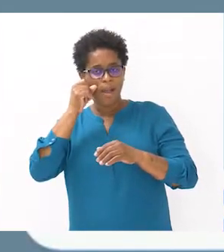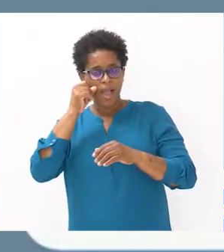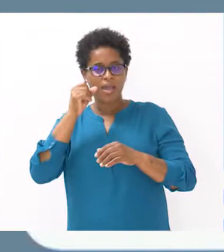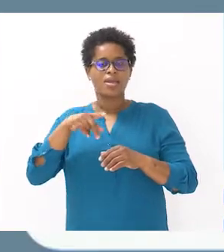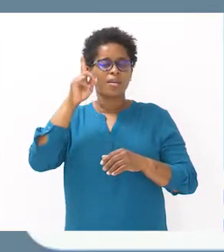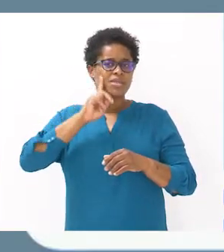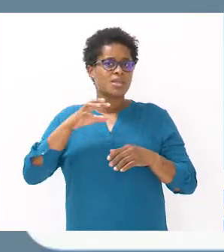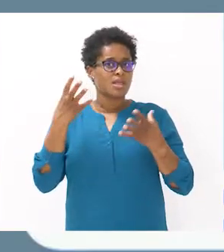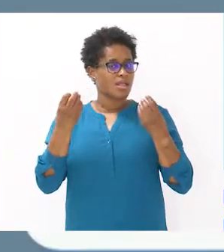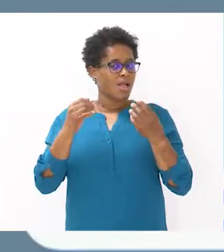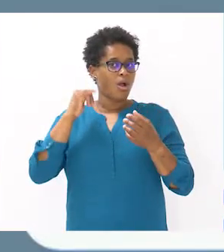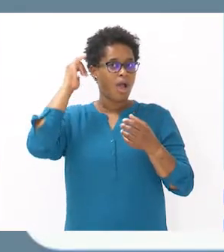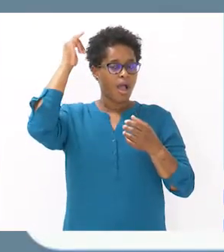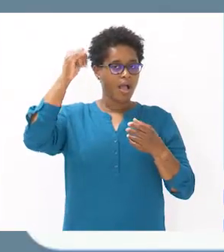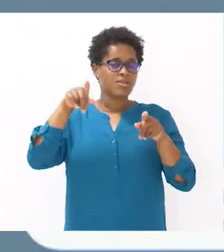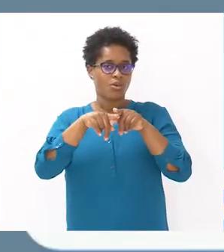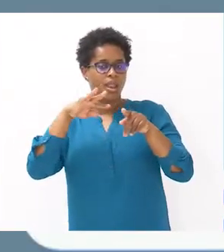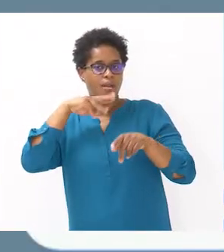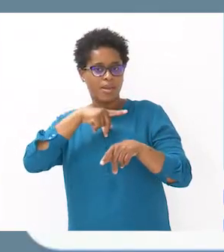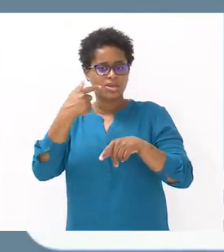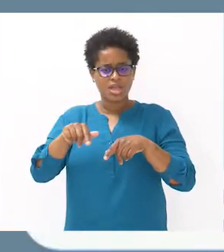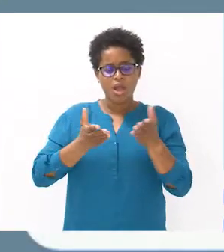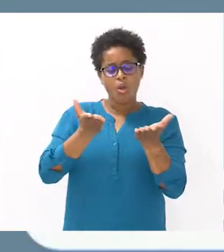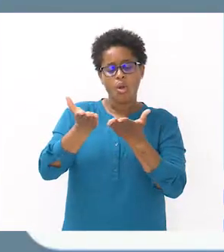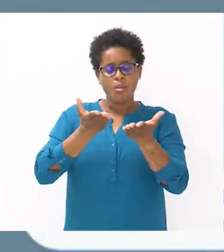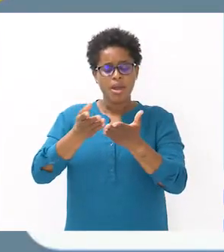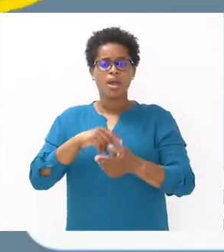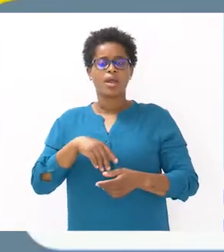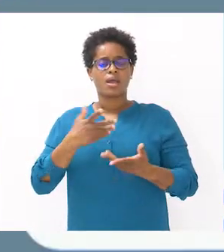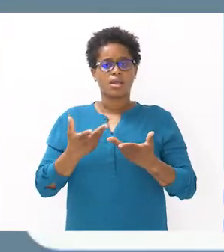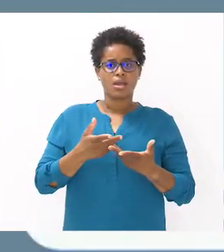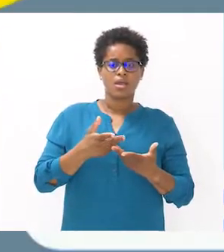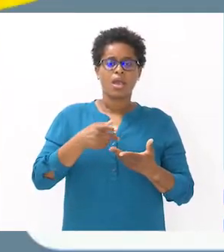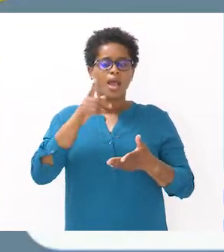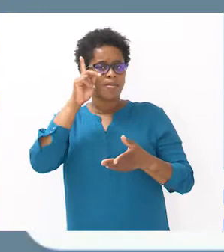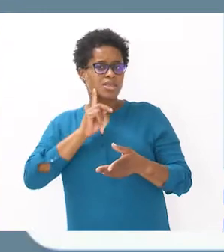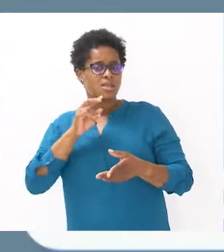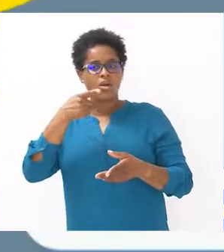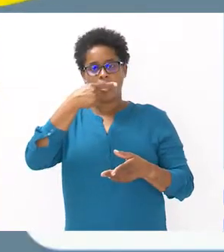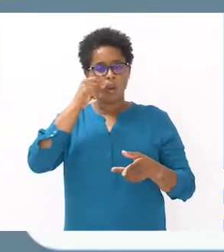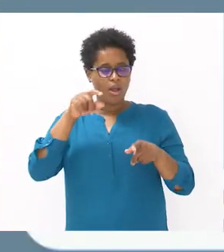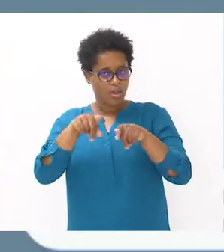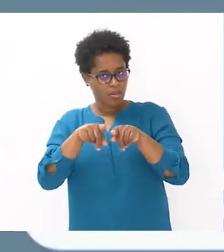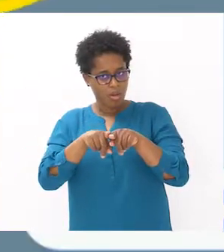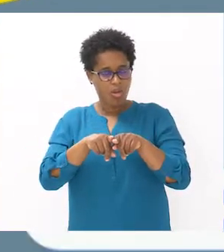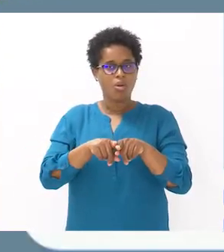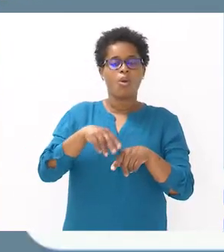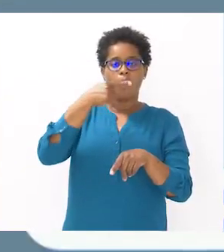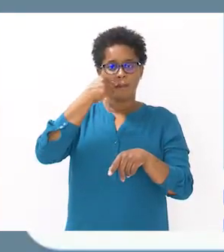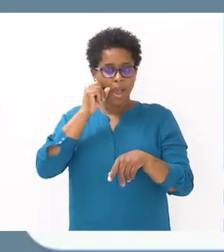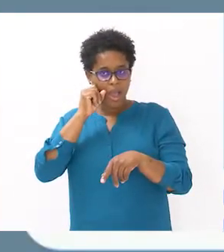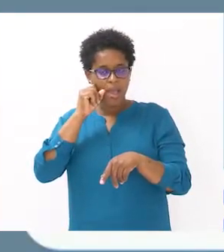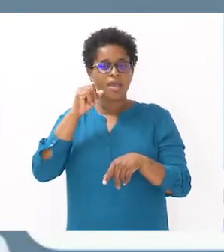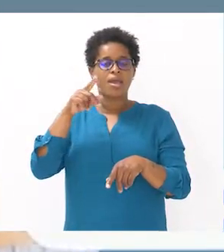tão alta como a mana. Estamos a comparar a menina com o mano, com o pai, com a mana. Por isso o adjetivo está no